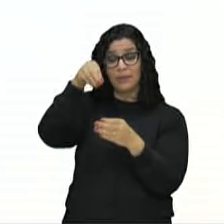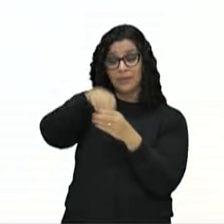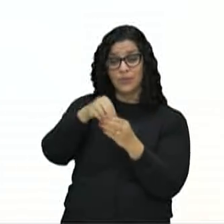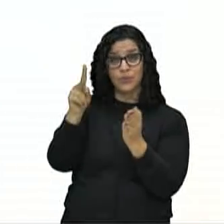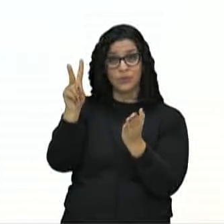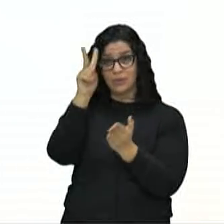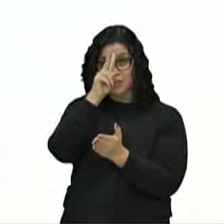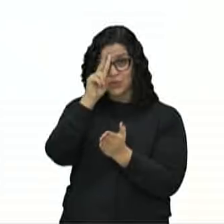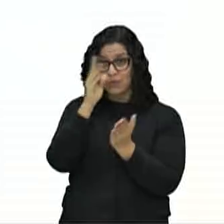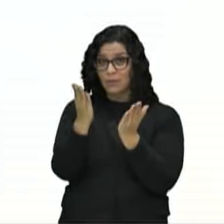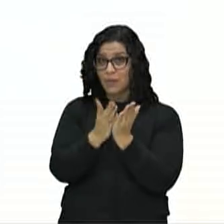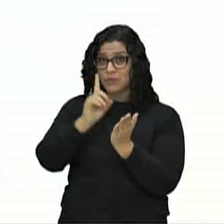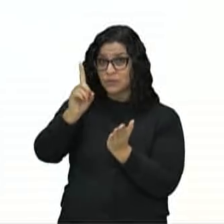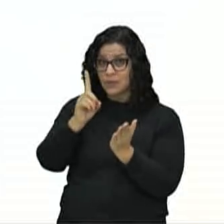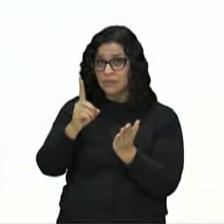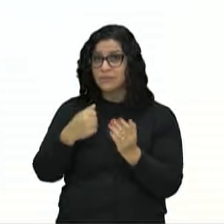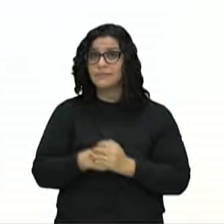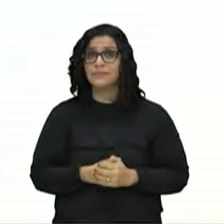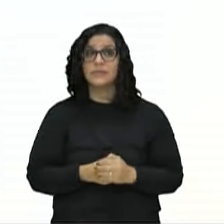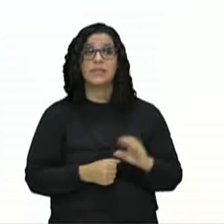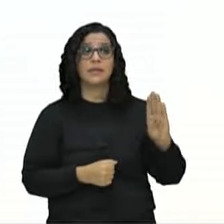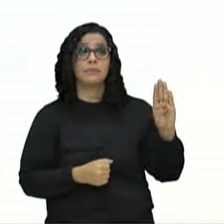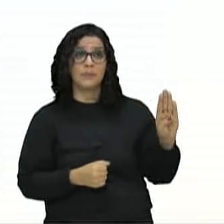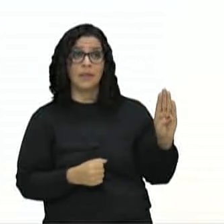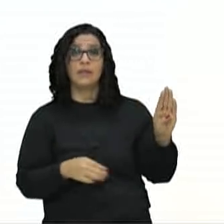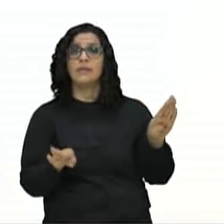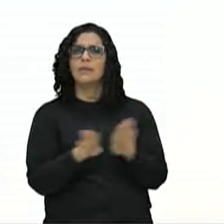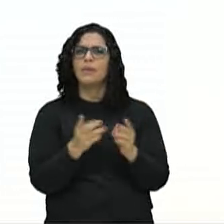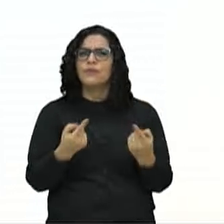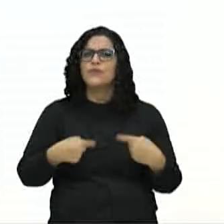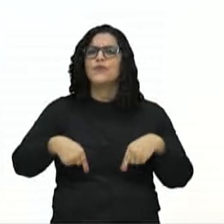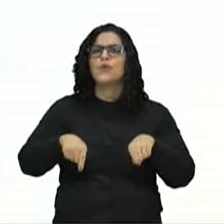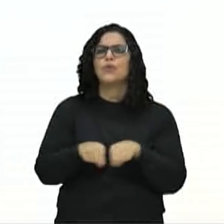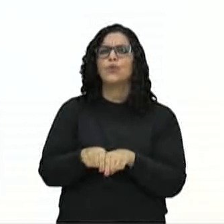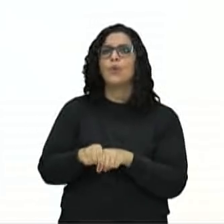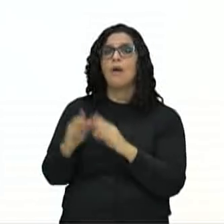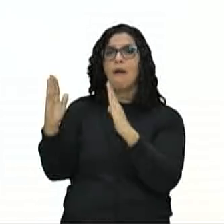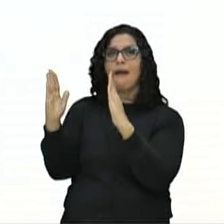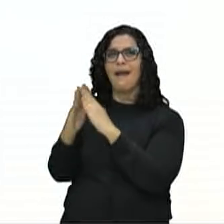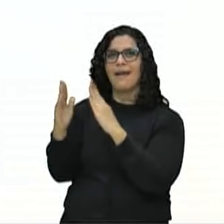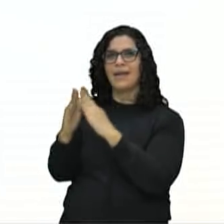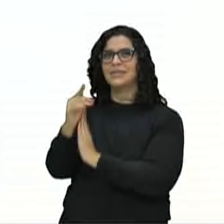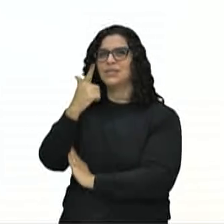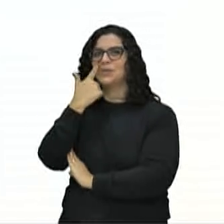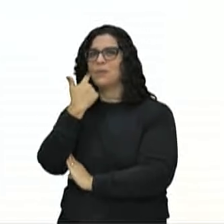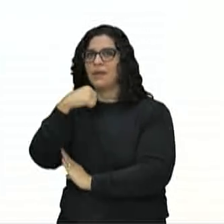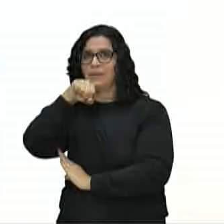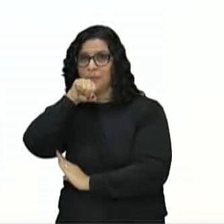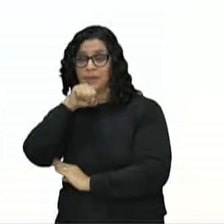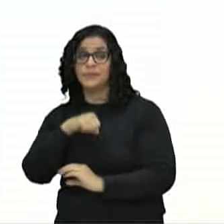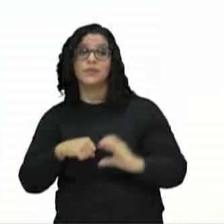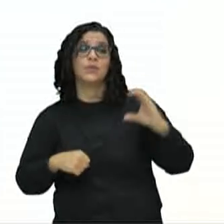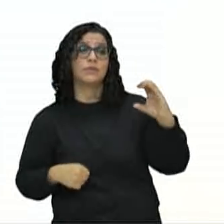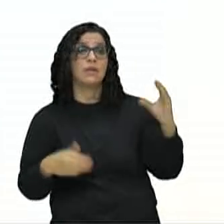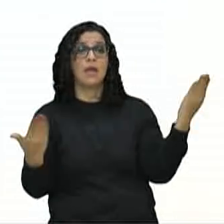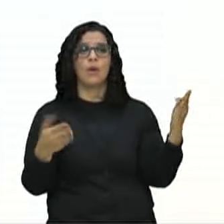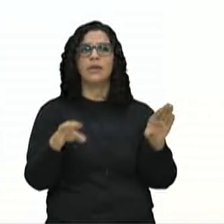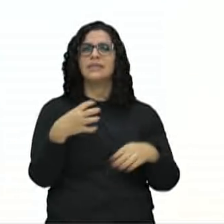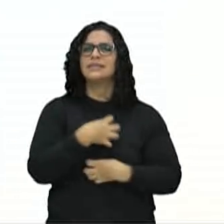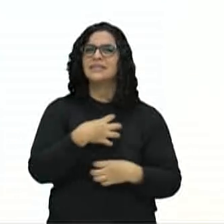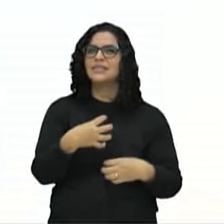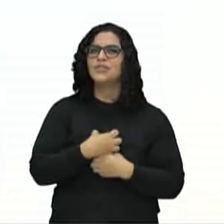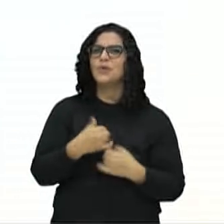bíblica. Ele retornou naquele momento à casa paterna, ou ele se